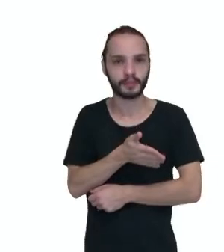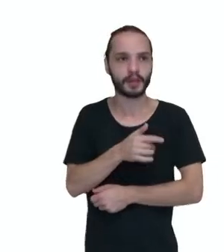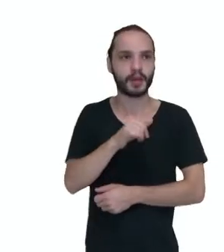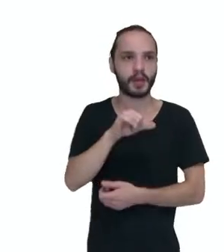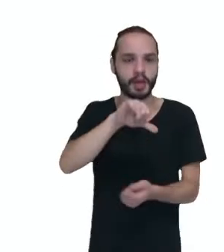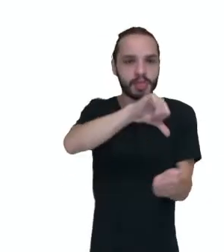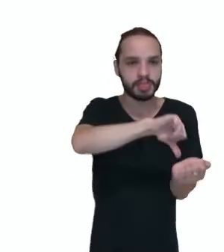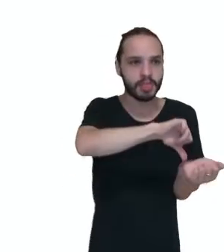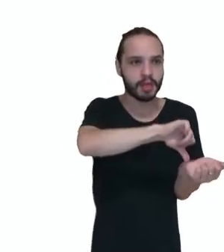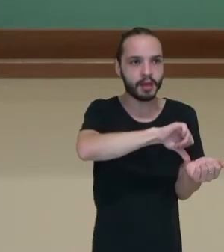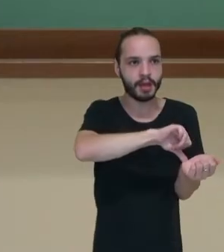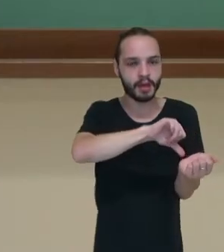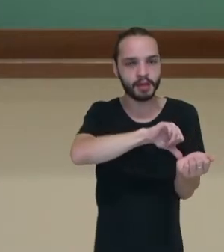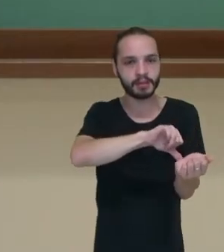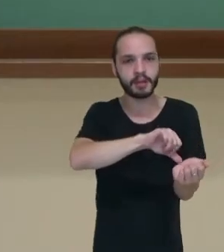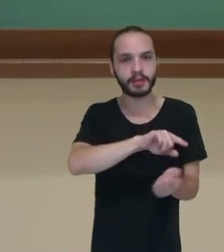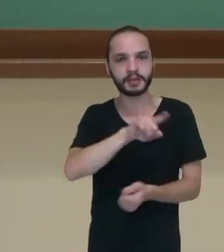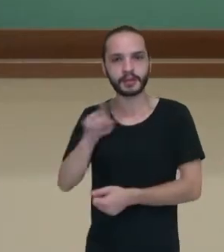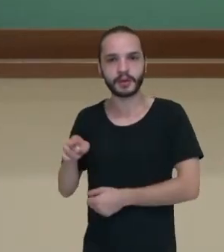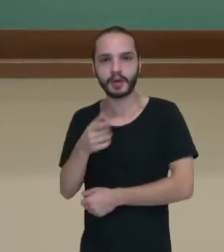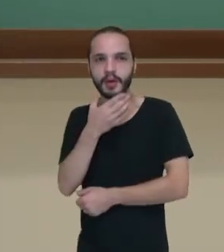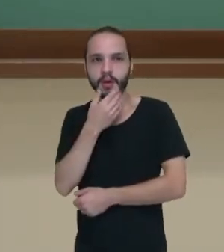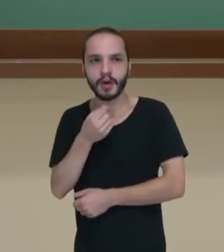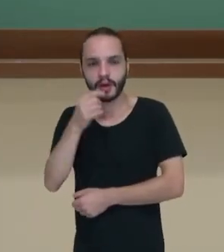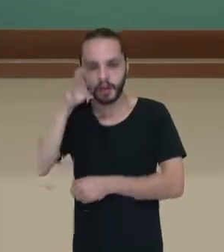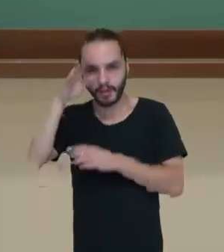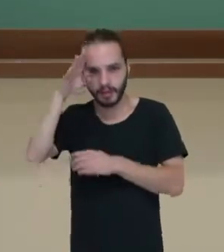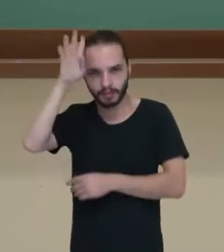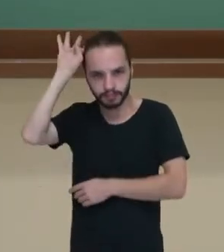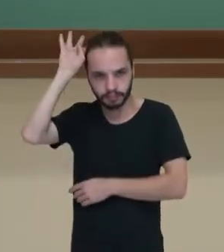espartano guerreiro, né?